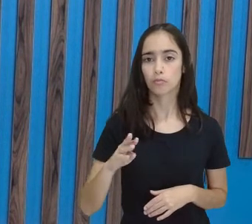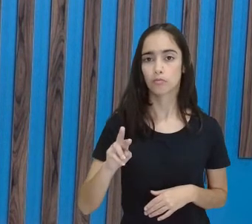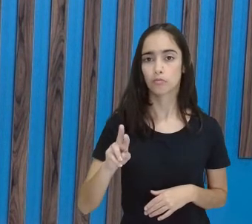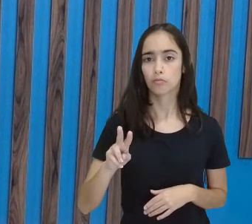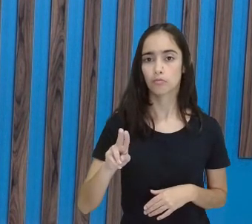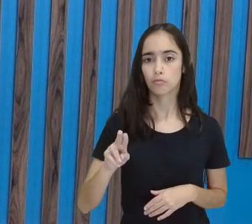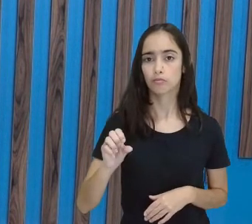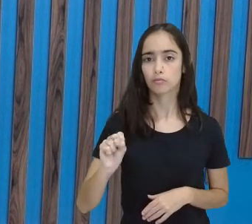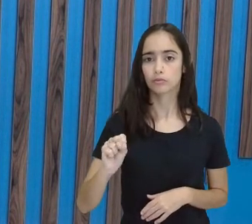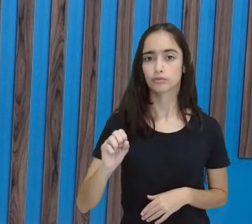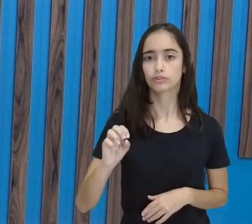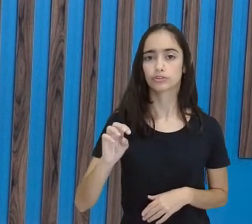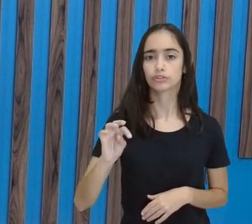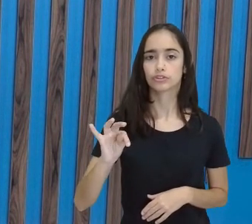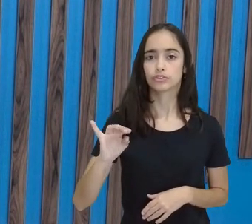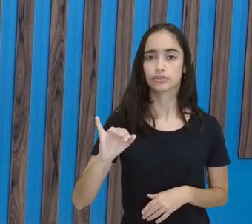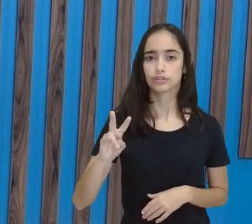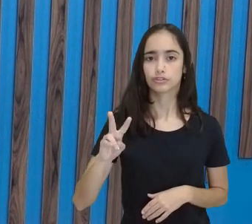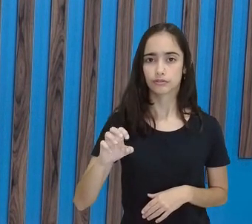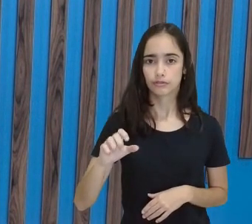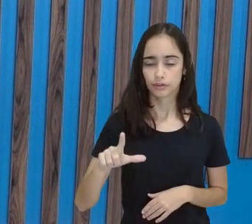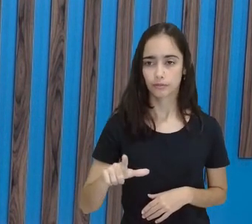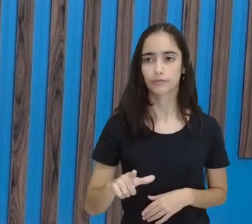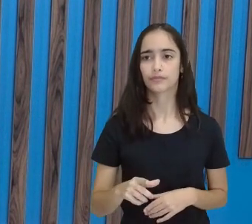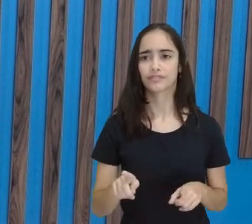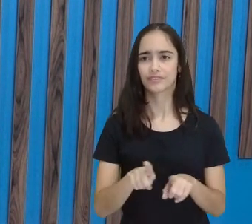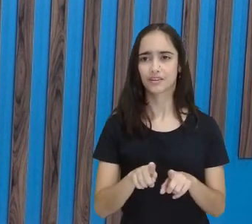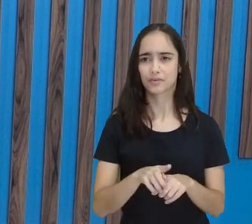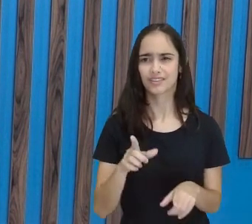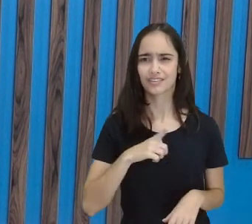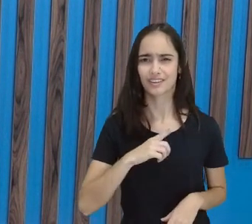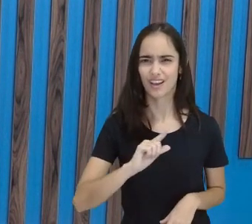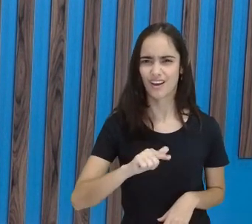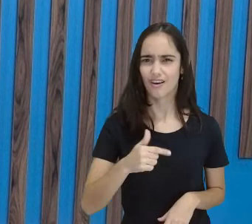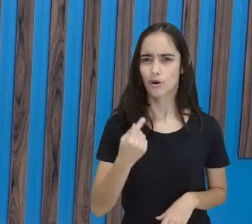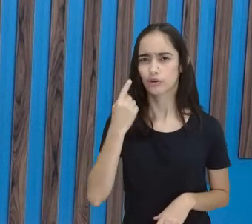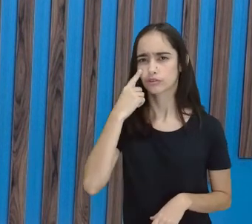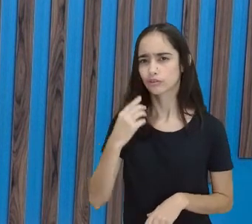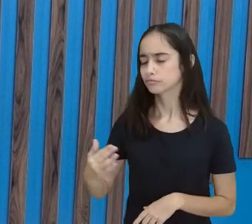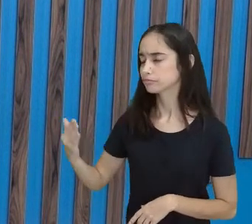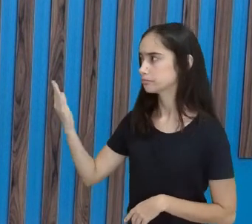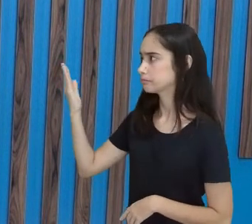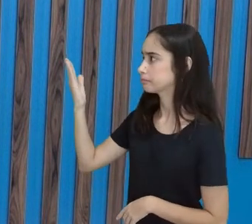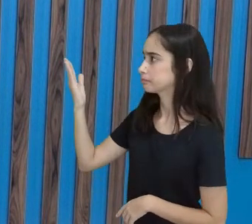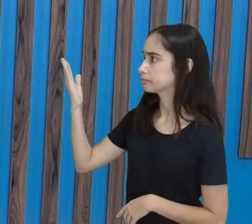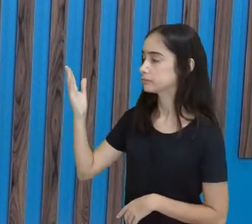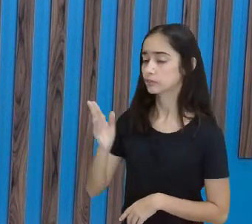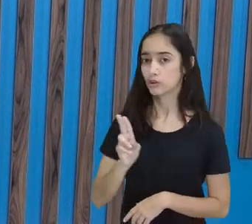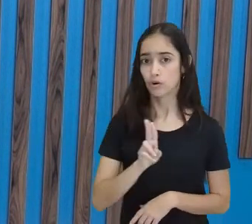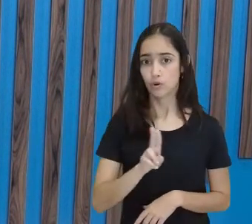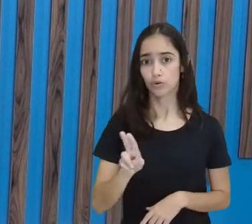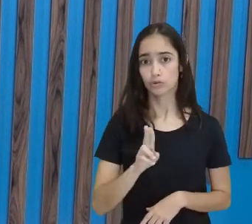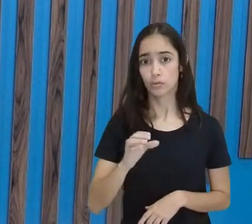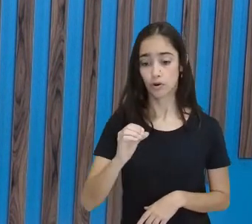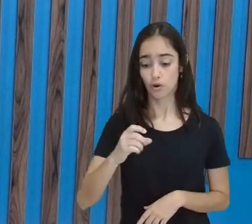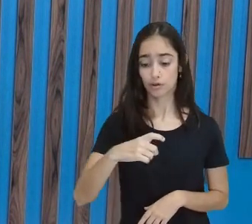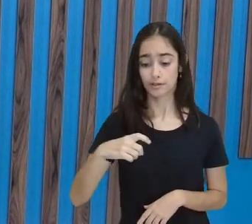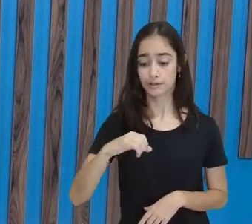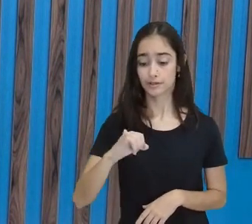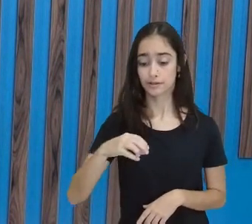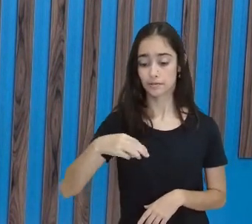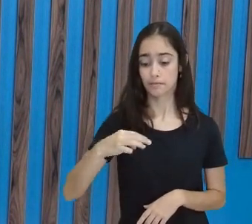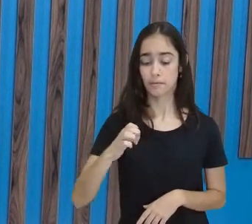trouxe aqui para vocês um outro medidor, que no caso é o de oxigênio, o oxímetro, que também ficou bastante